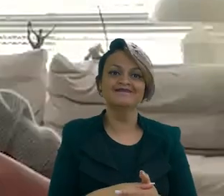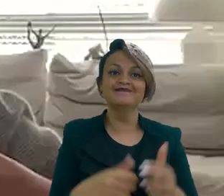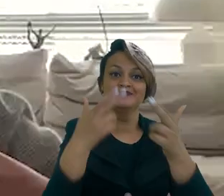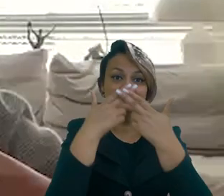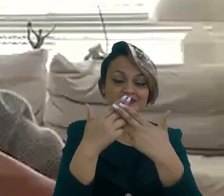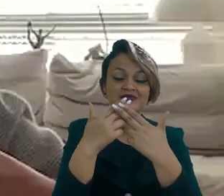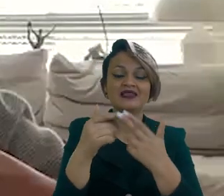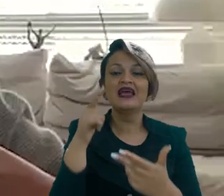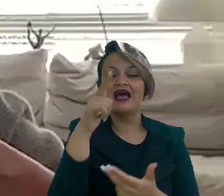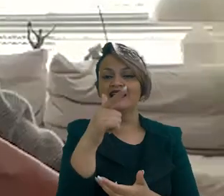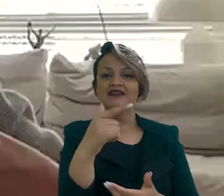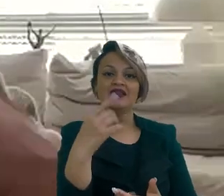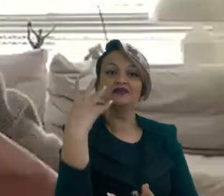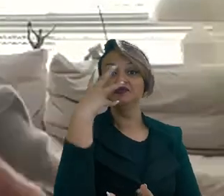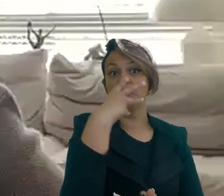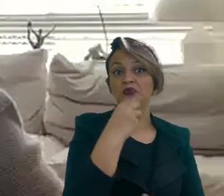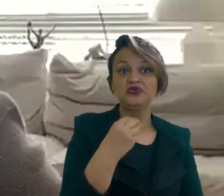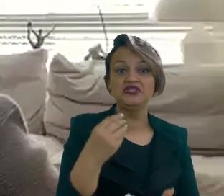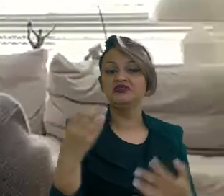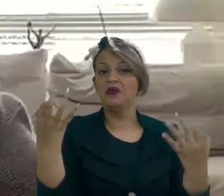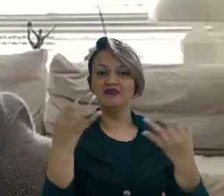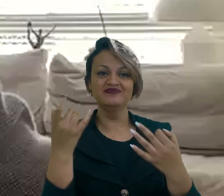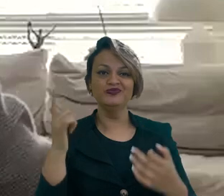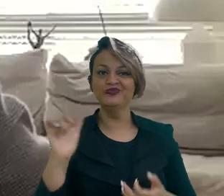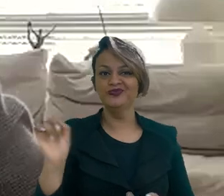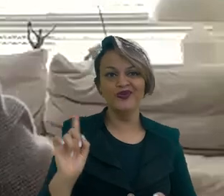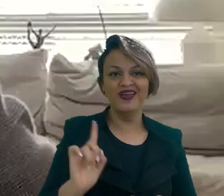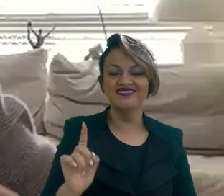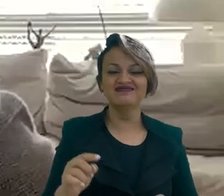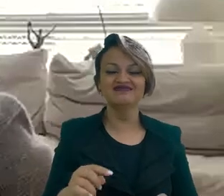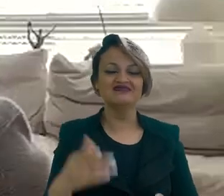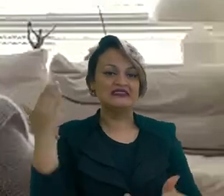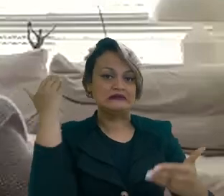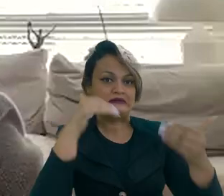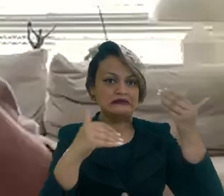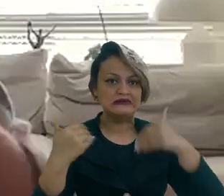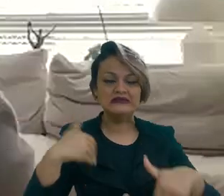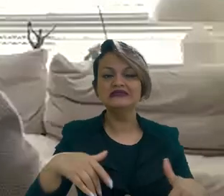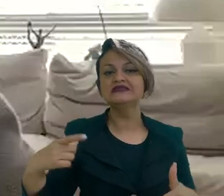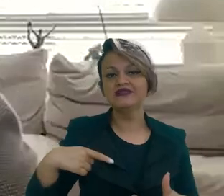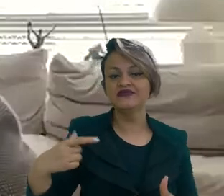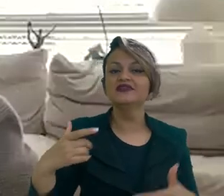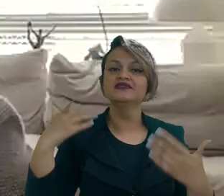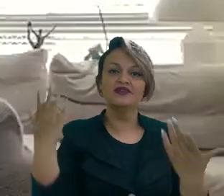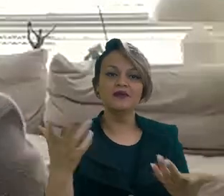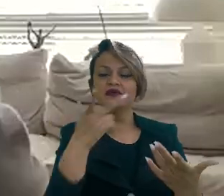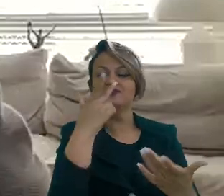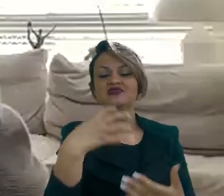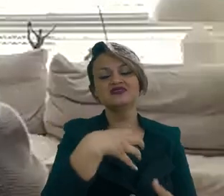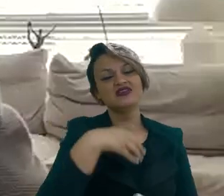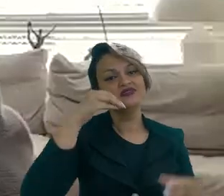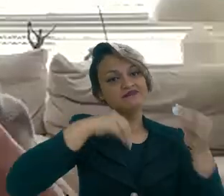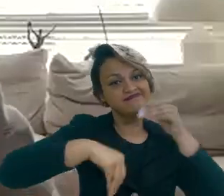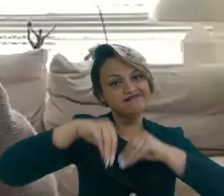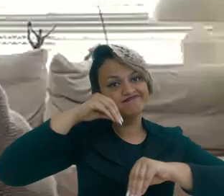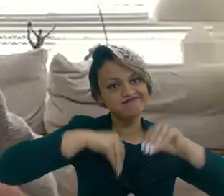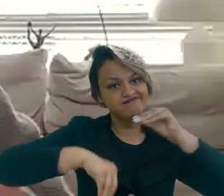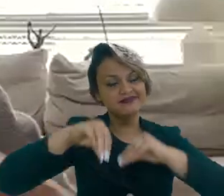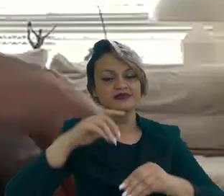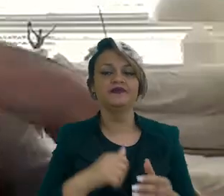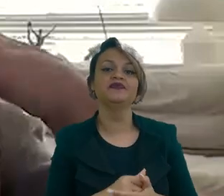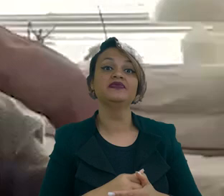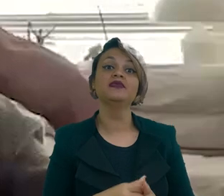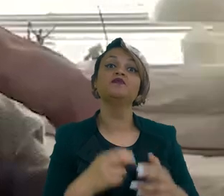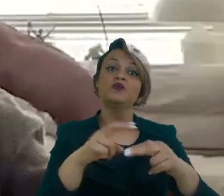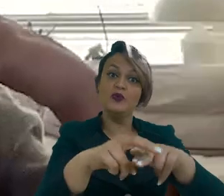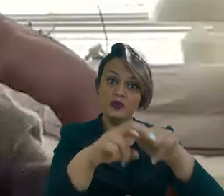por causa daquela não belezura daquela decaimento da sua estética acaba se sentindo